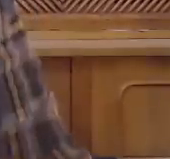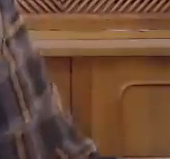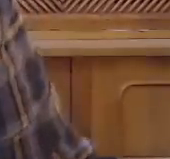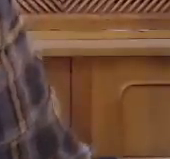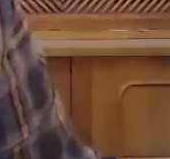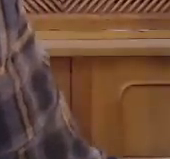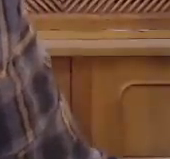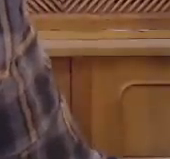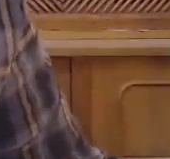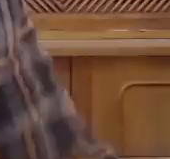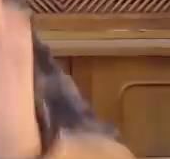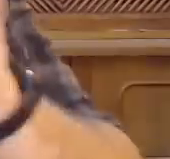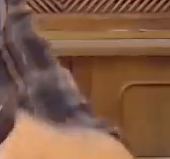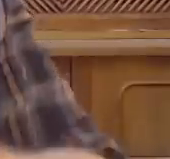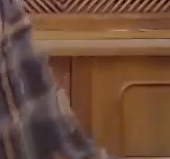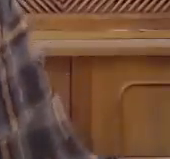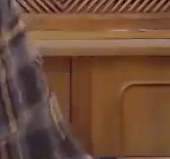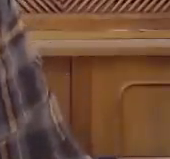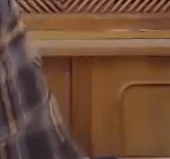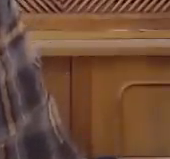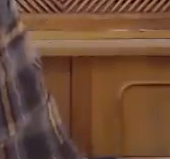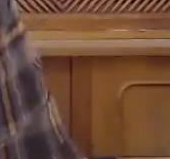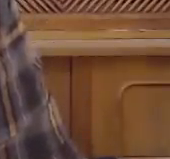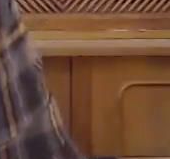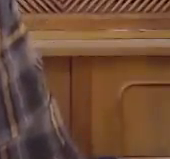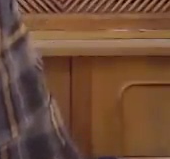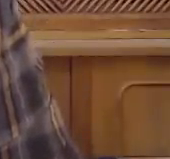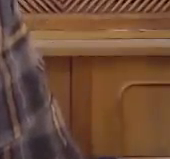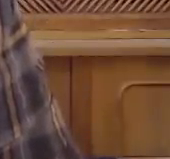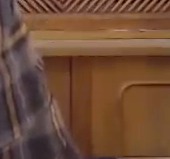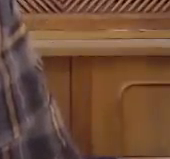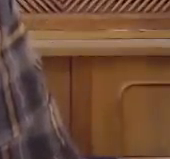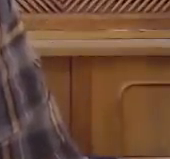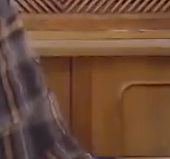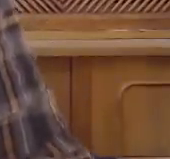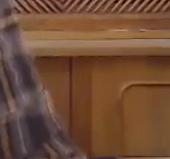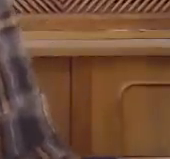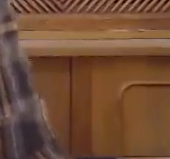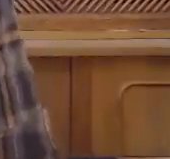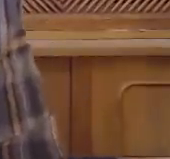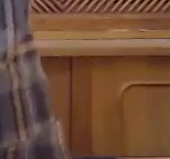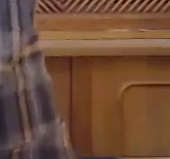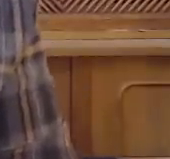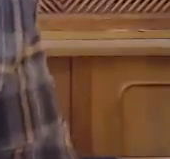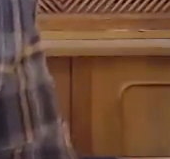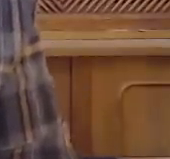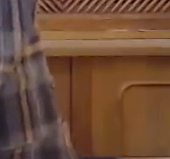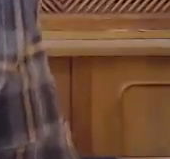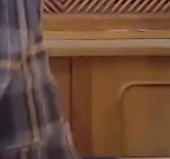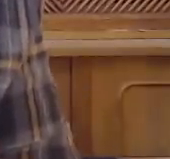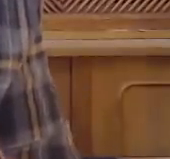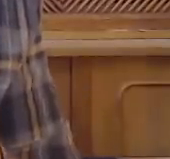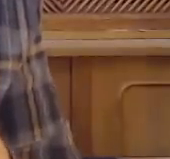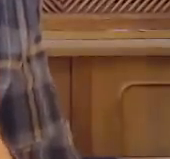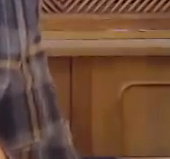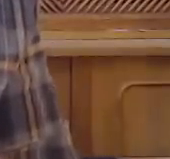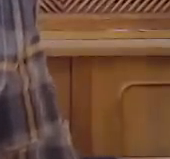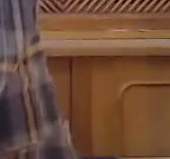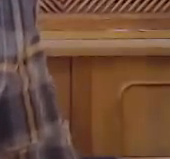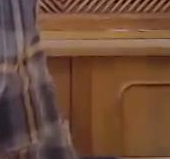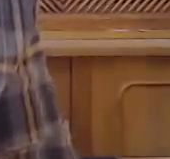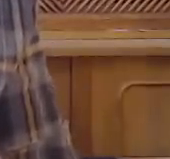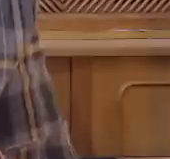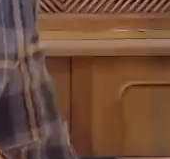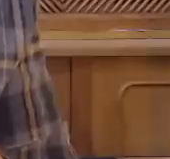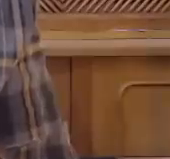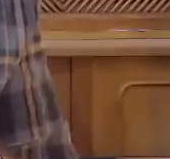aperto ele começou a falar e eu vou falar disso mais com vocês senão nesse próximos editoriais e aí a gente vai